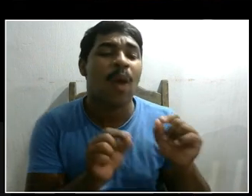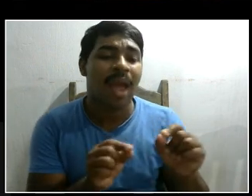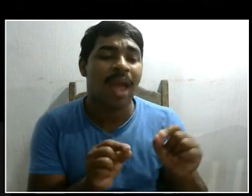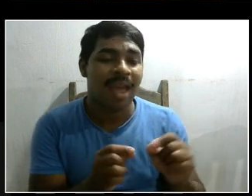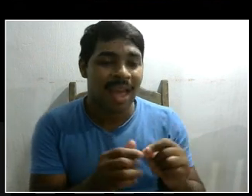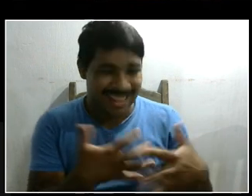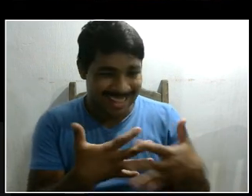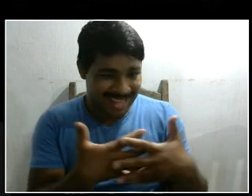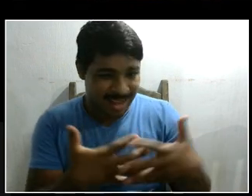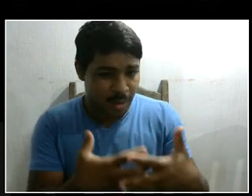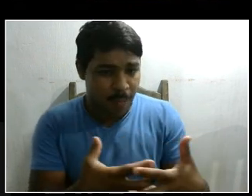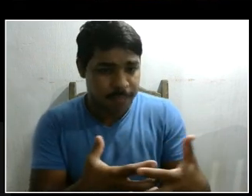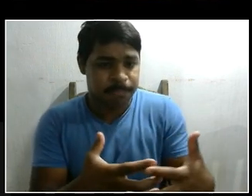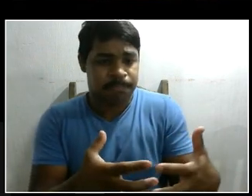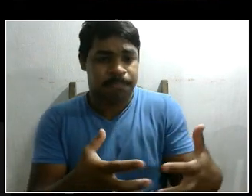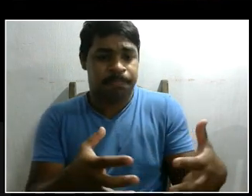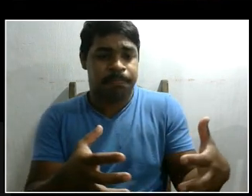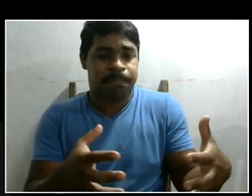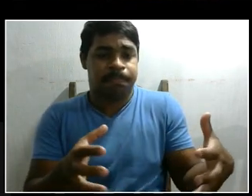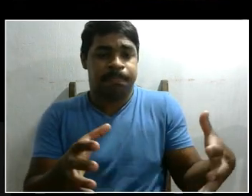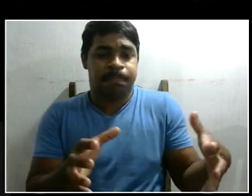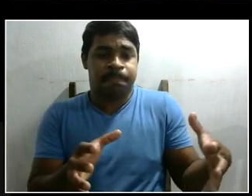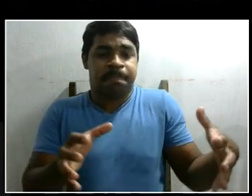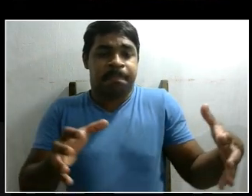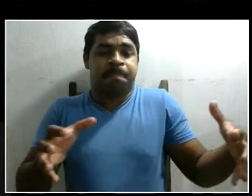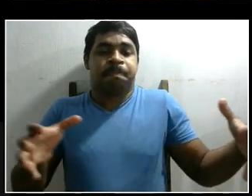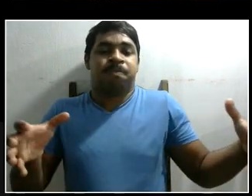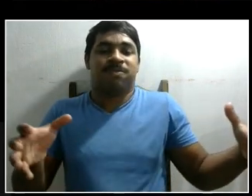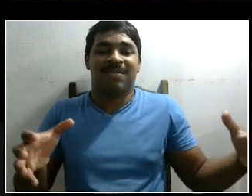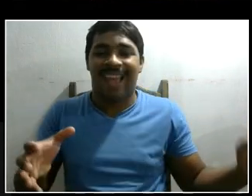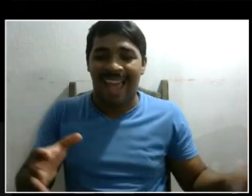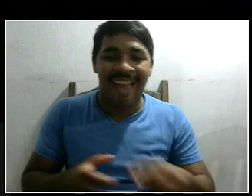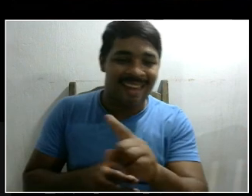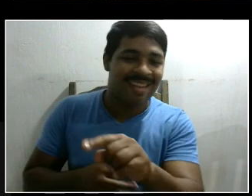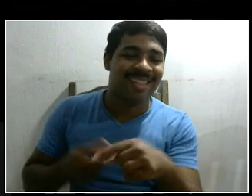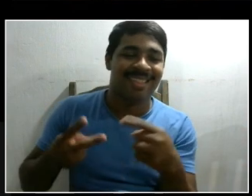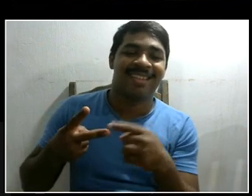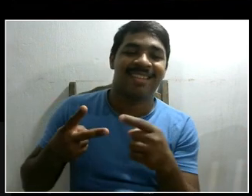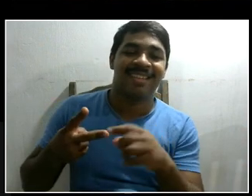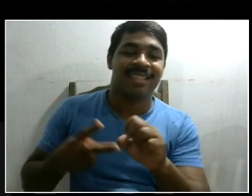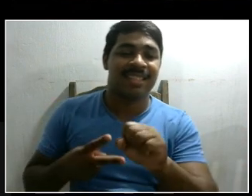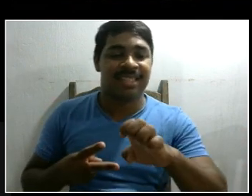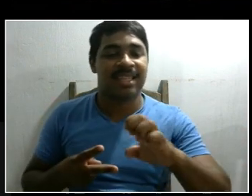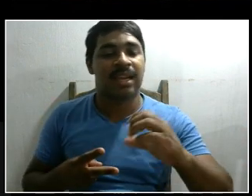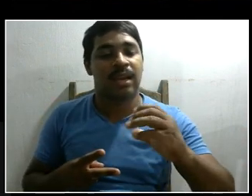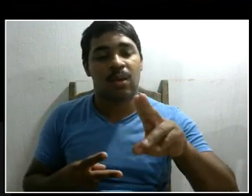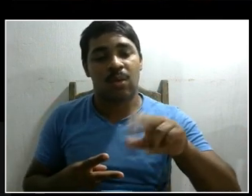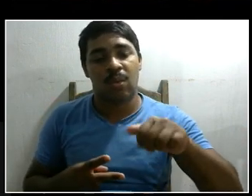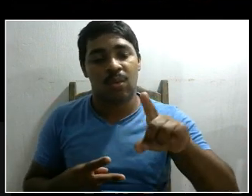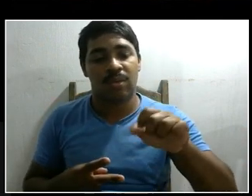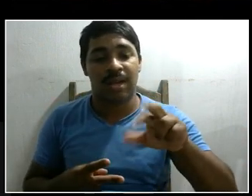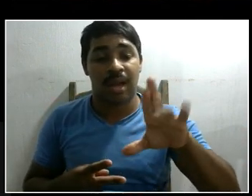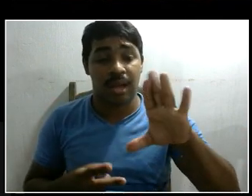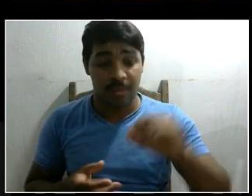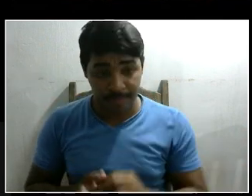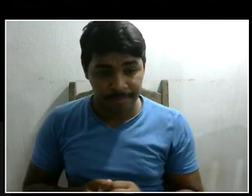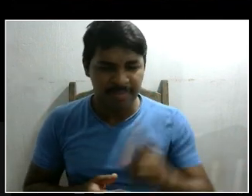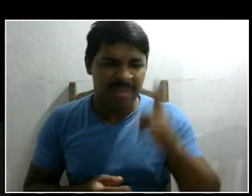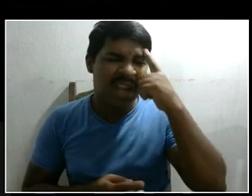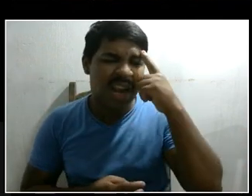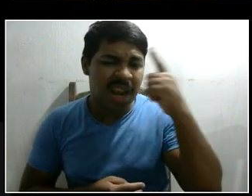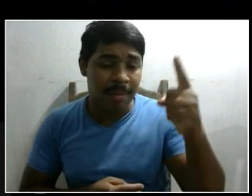grossas mesmo, por quê? Porque ela apresenta esses tecidos secundários. Os tecidos adultos ou